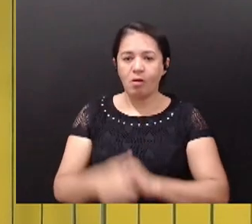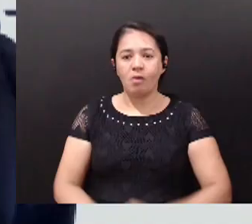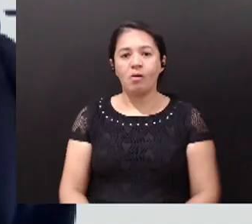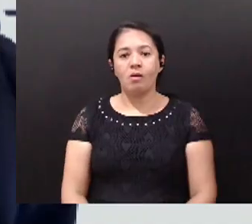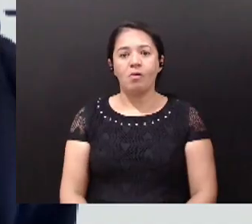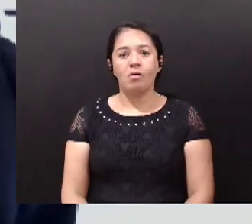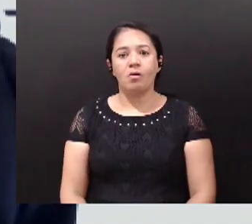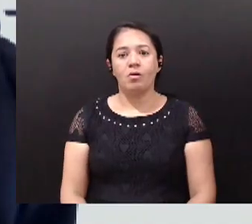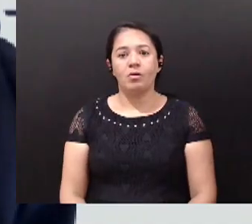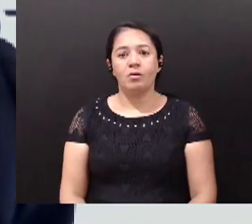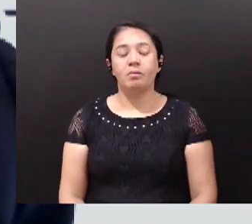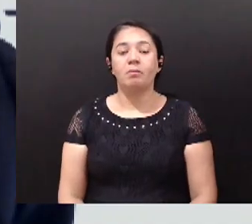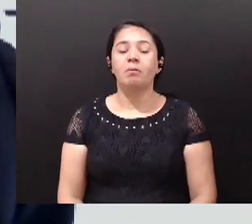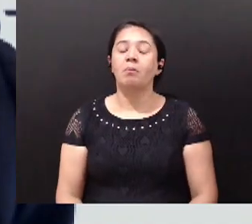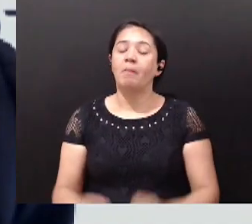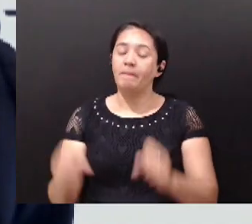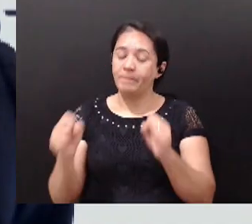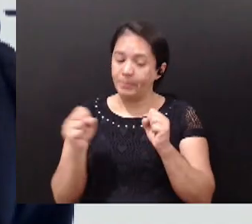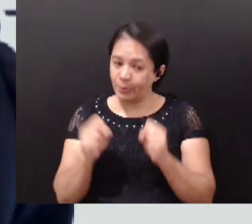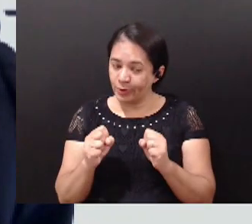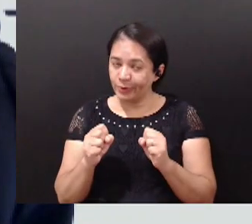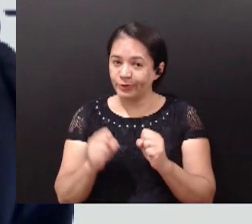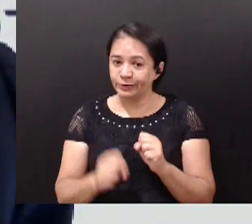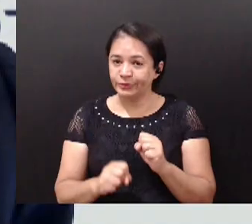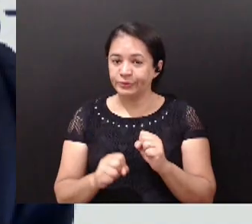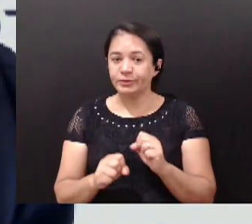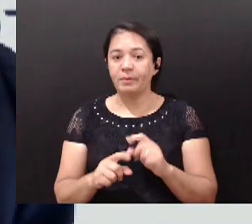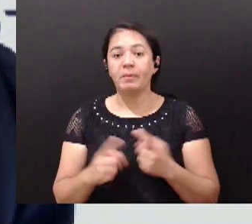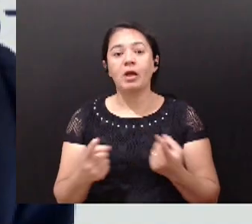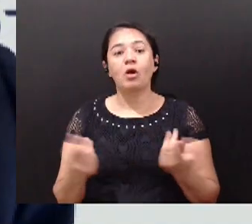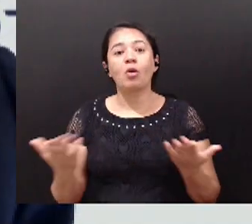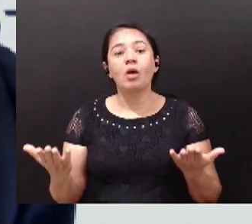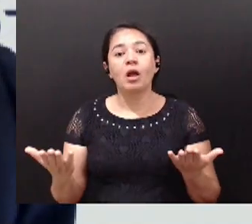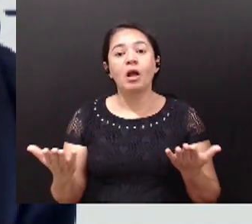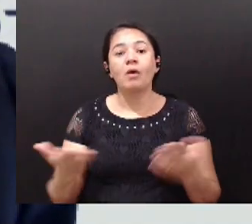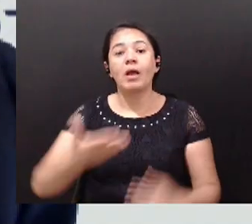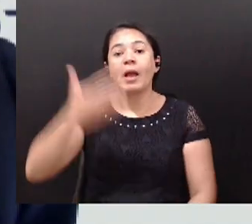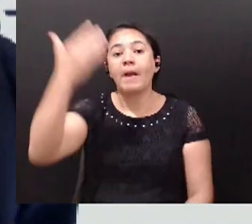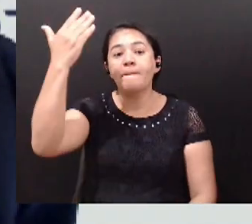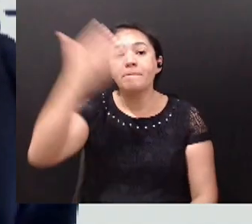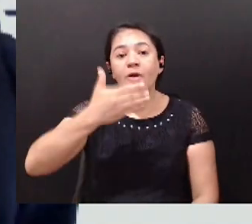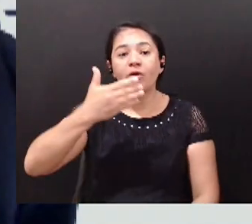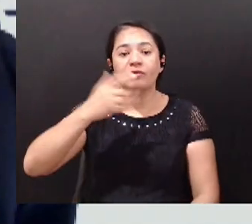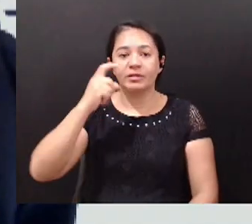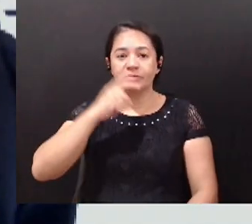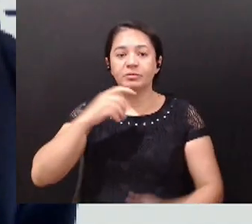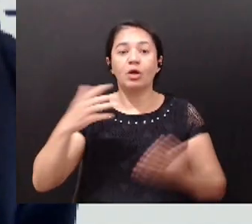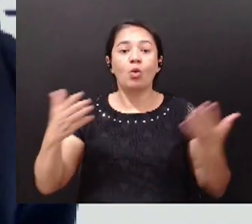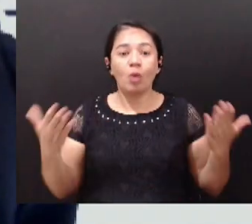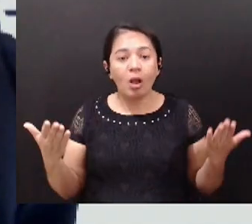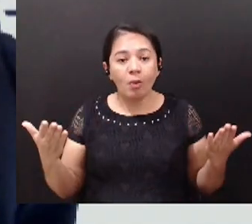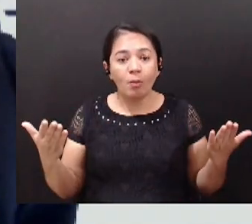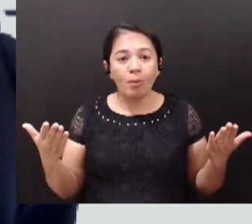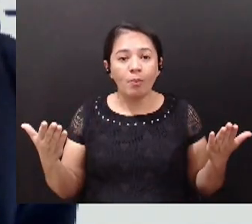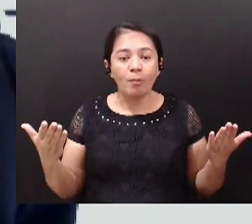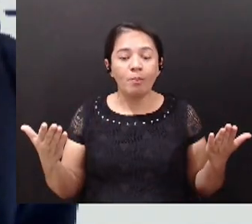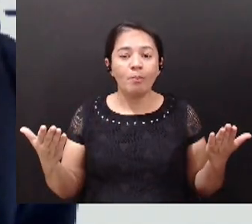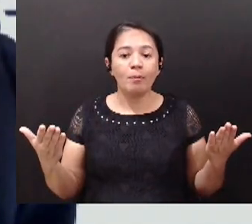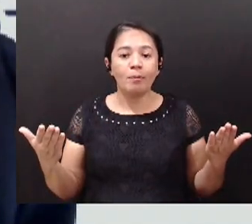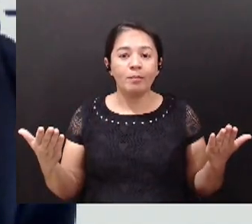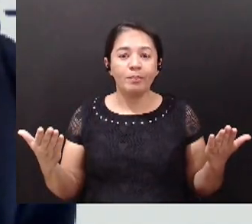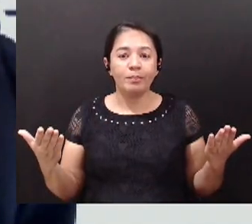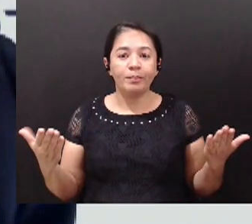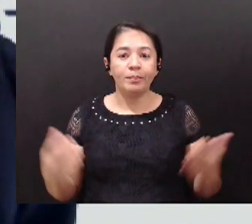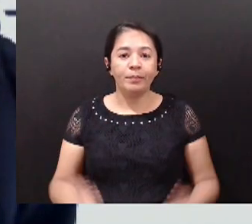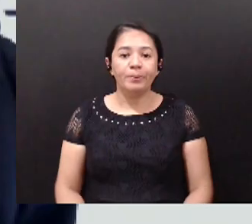Pode. A questão é, qual é essa comprovação de má fé? Né? É